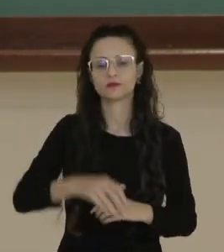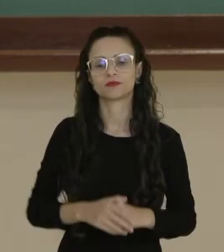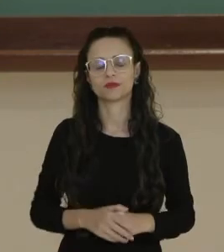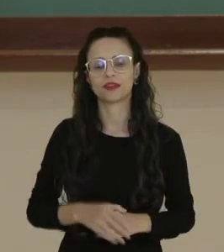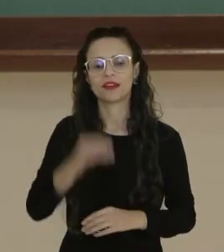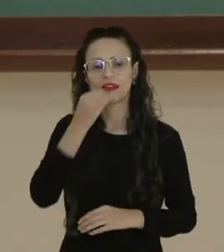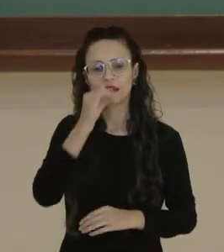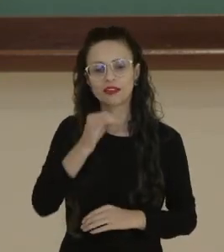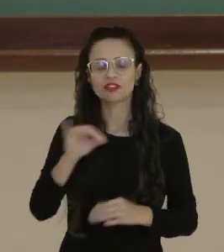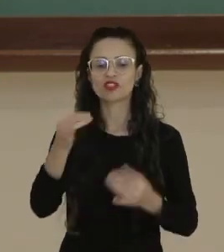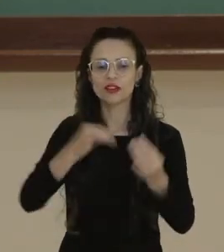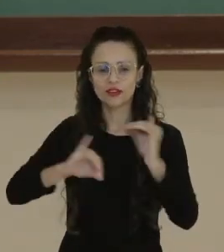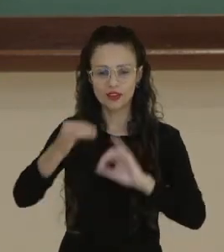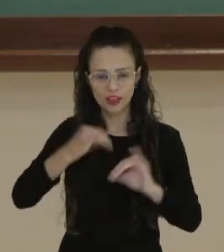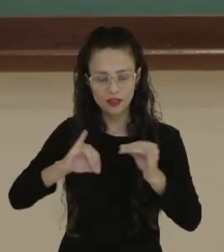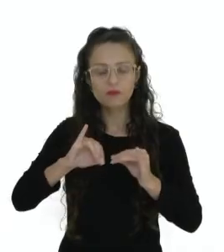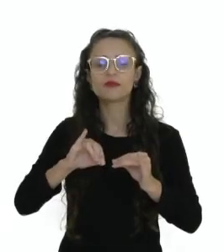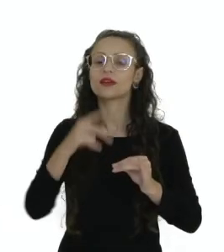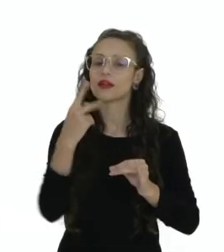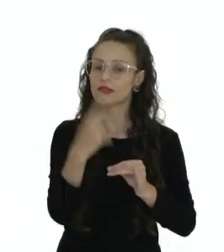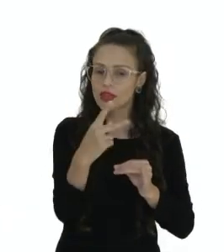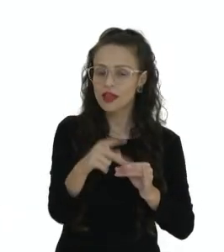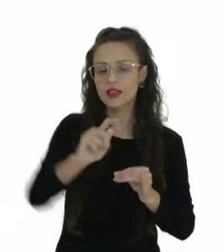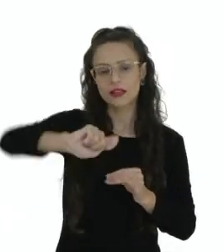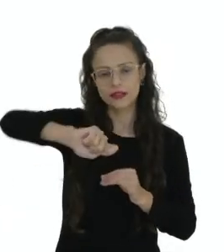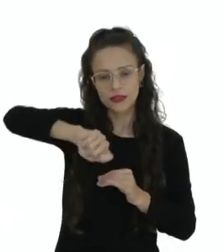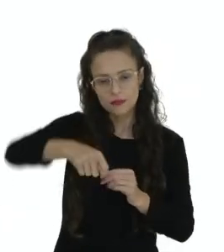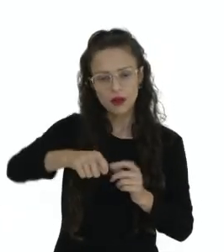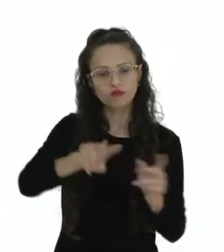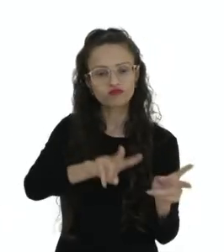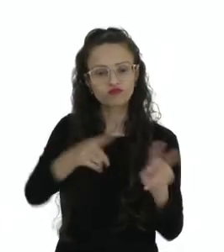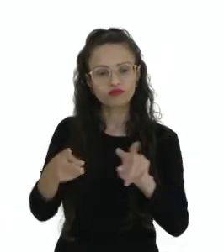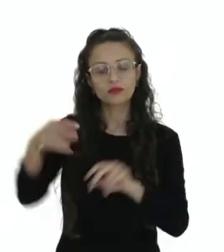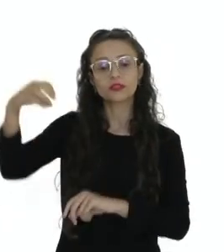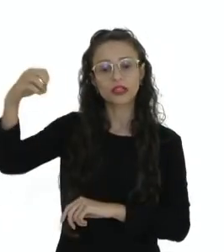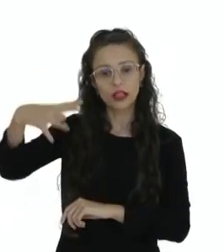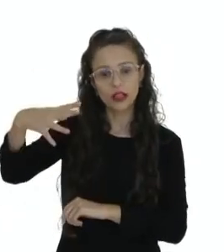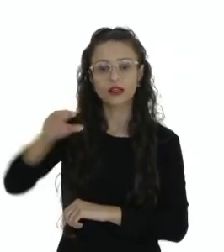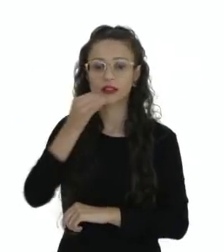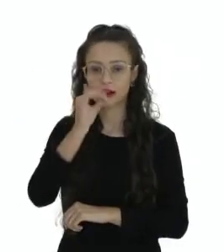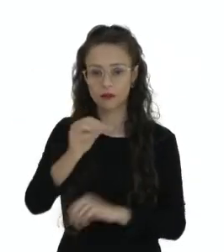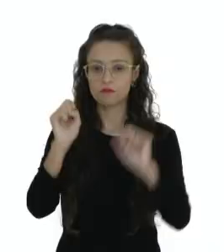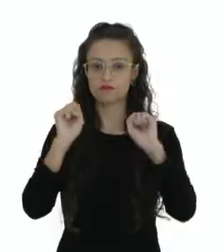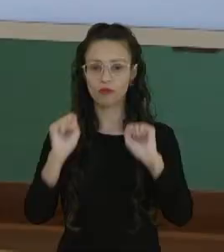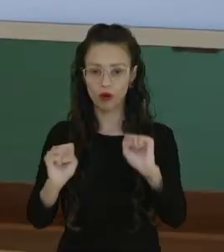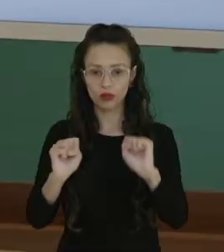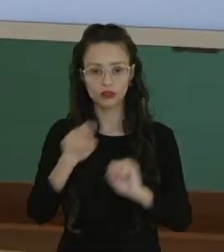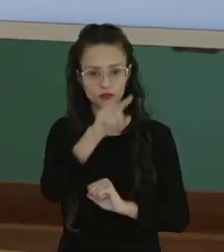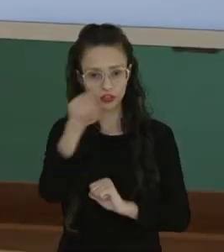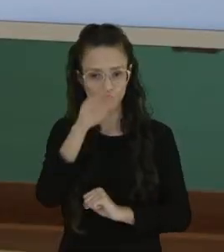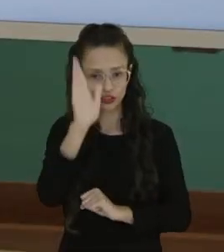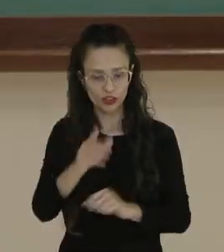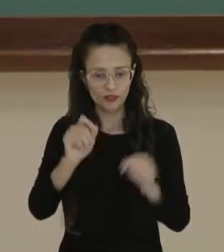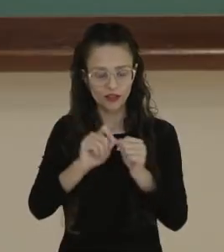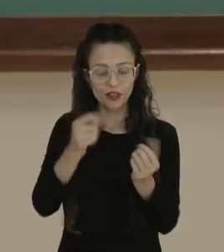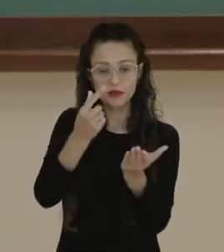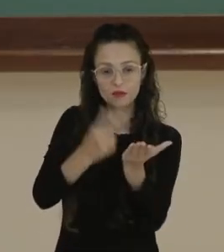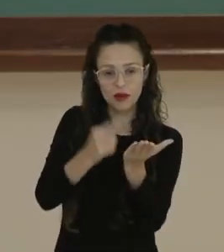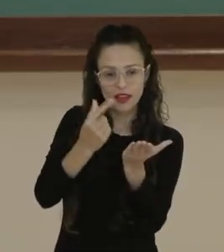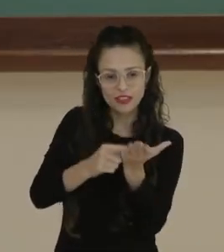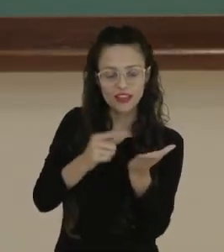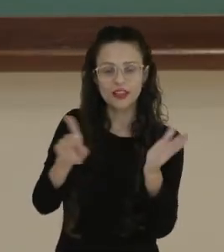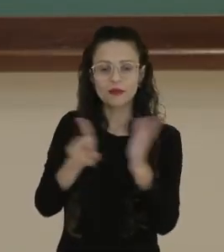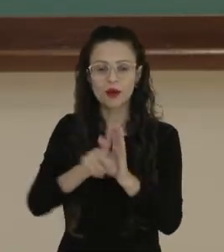potencial química do limão pode ser transformada em energia elétrica. Realmente é possível, né? Você já fez as famosas baterias de